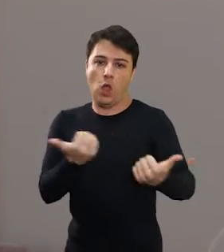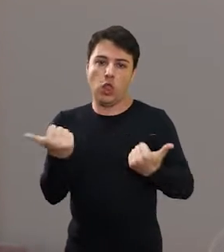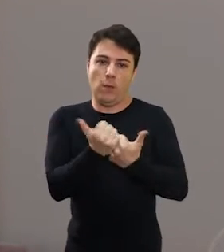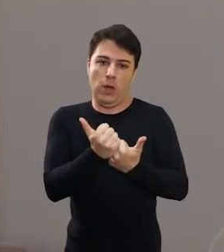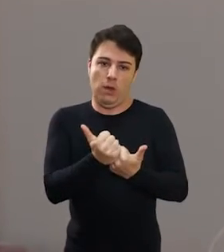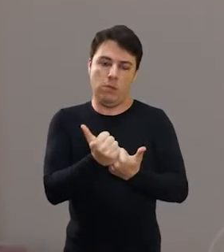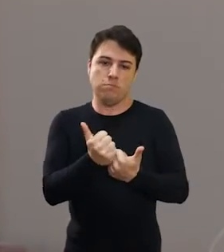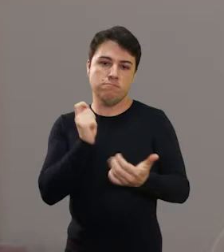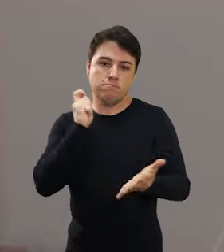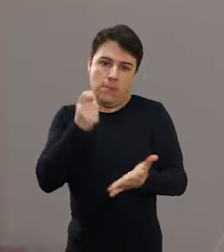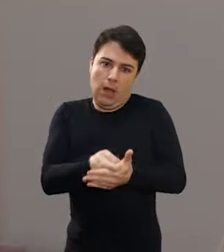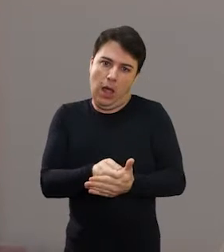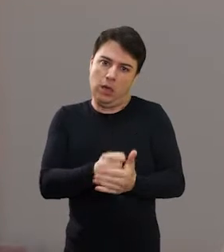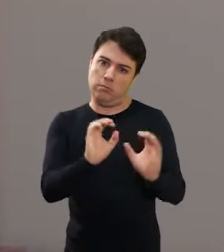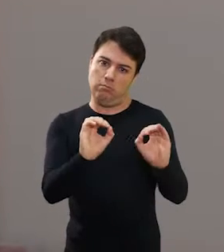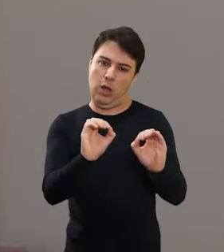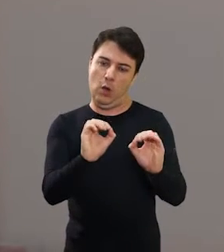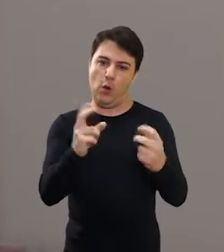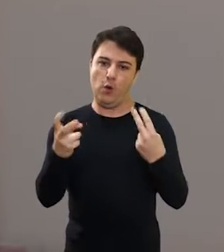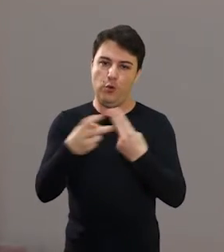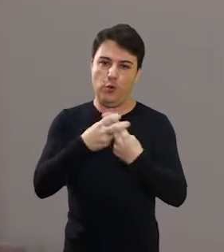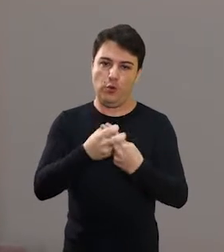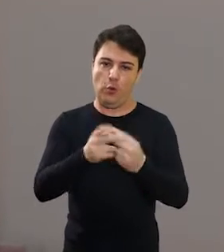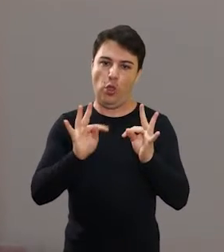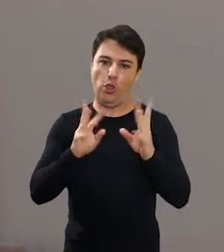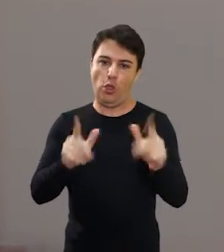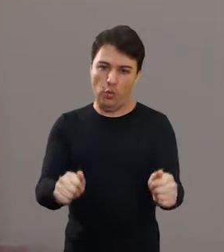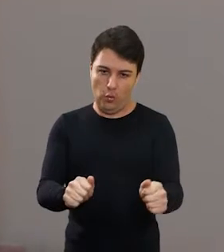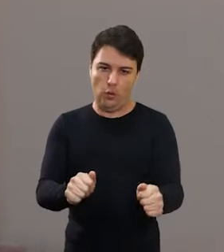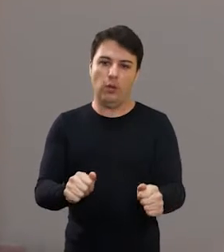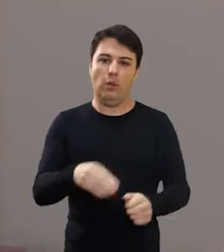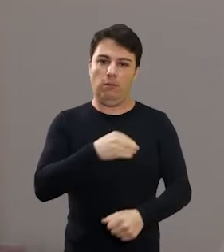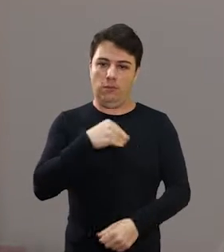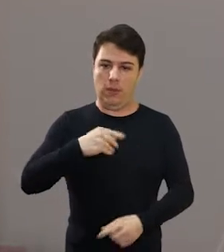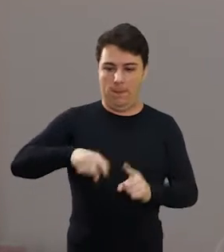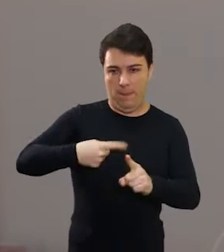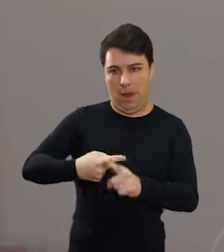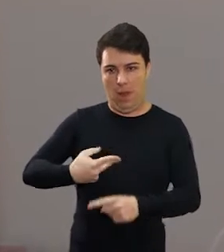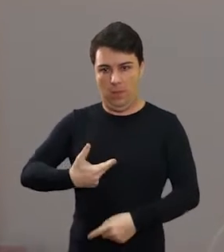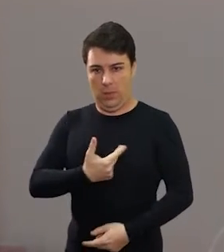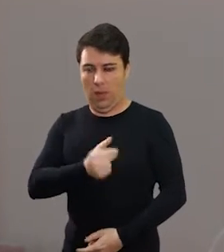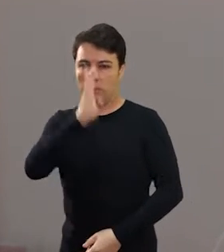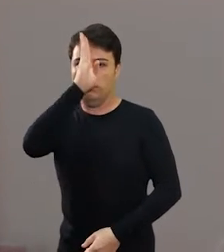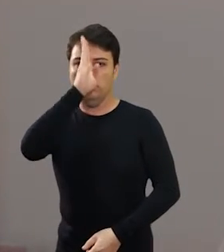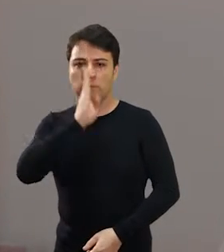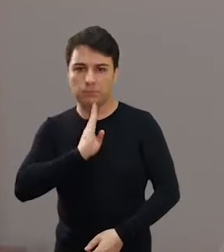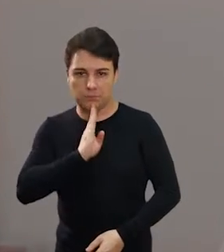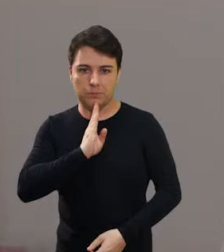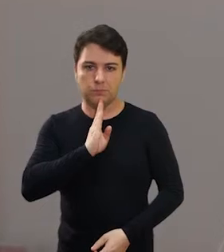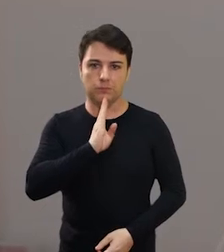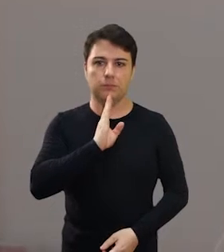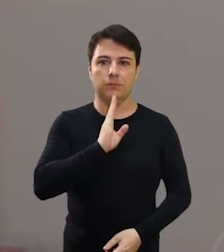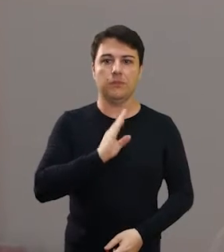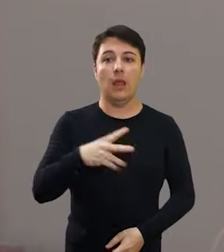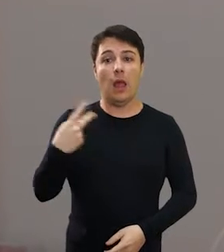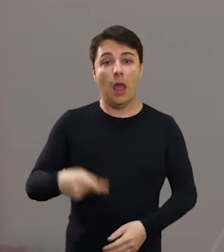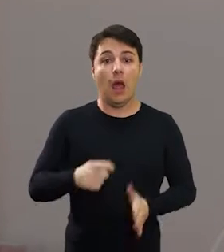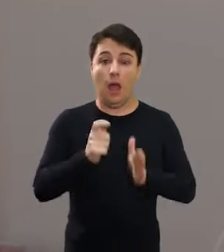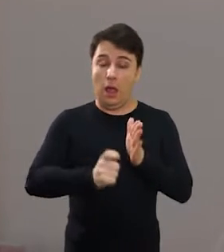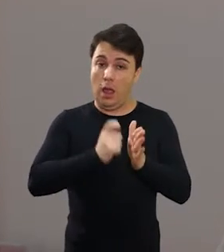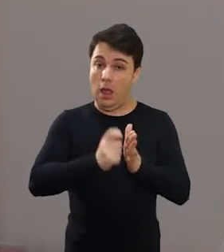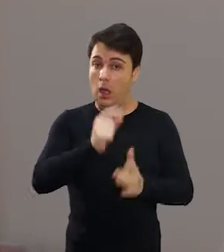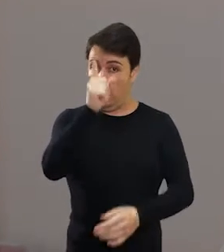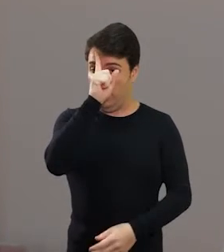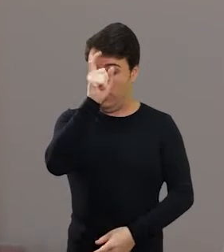graves eventualmente precisam de transplante cardíaco. Mas pelo SUS existe toda essa possibilidade terapêutica, o SUS ele cobre todos